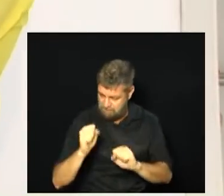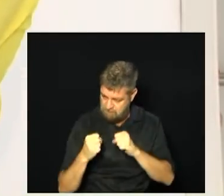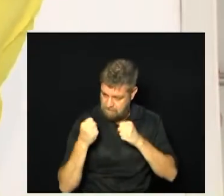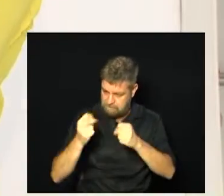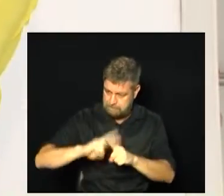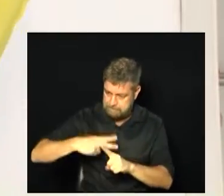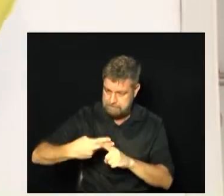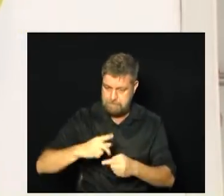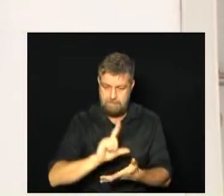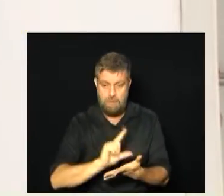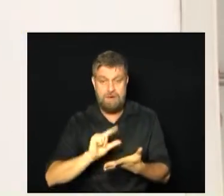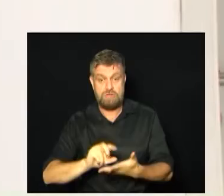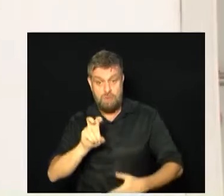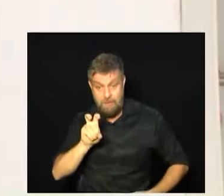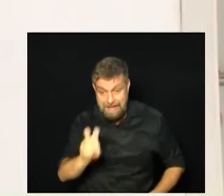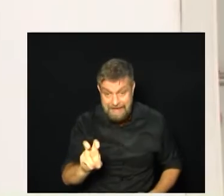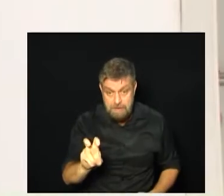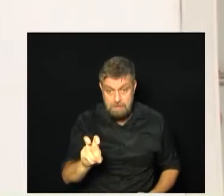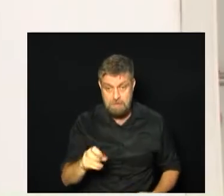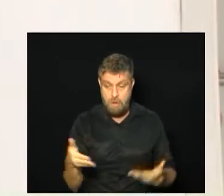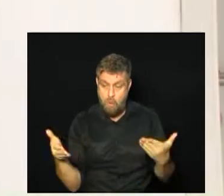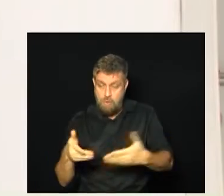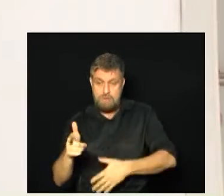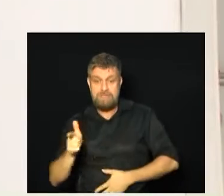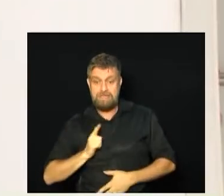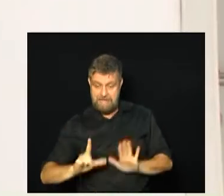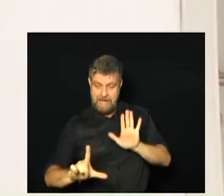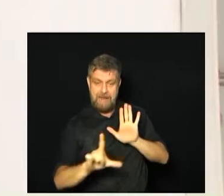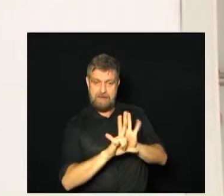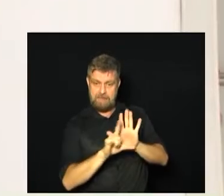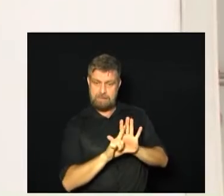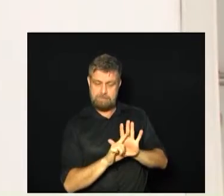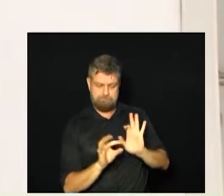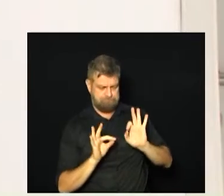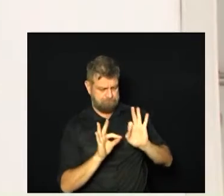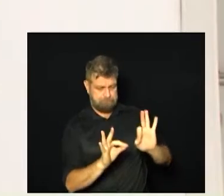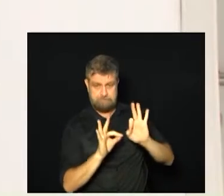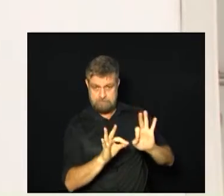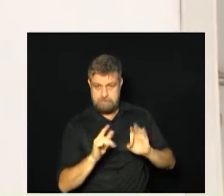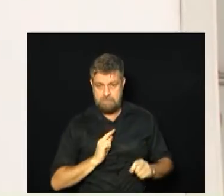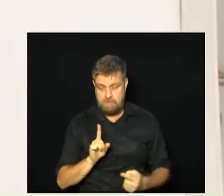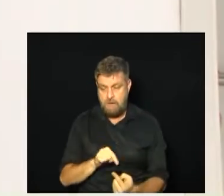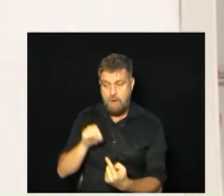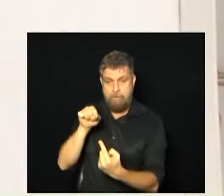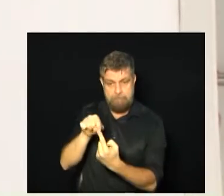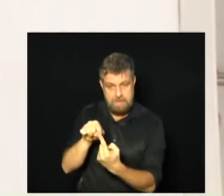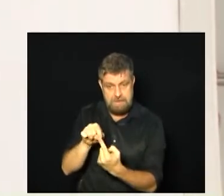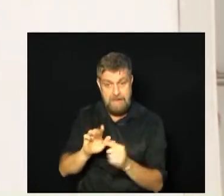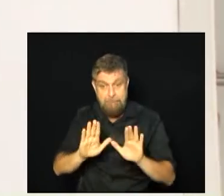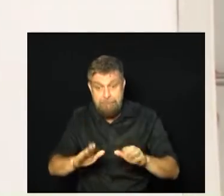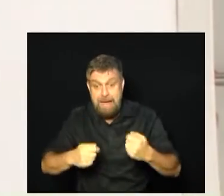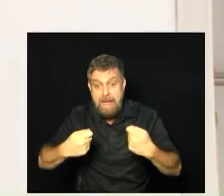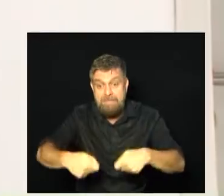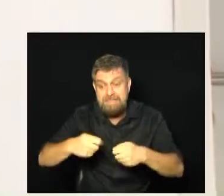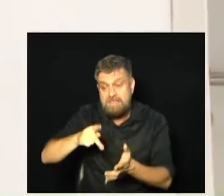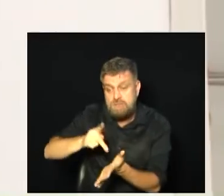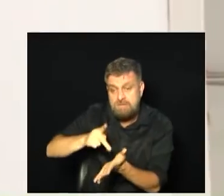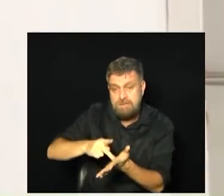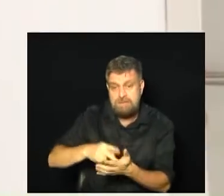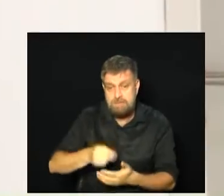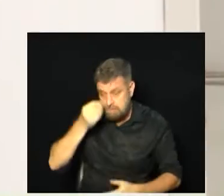né, no artigo 5º, e hoje em dia nós temos boas legislações com relação a isso. O que precisa mesmo é